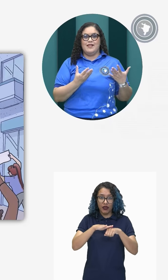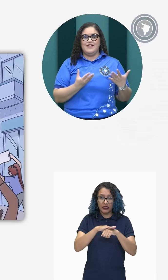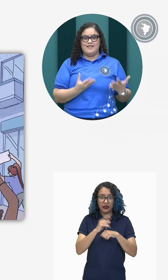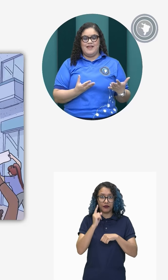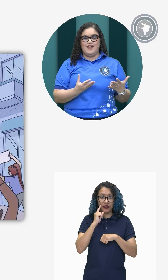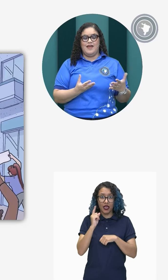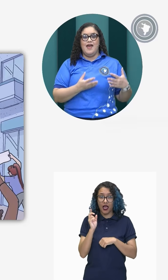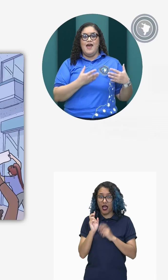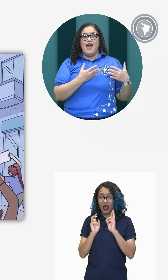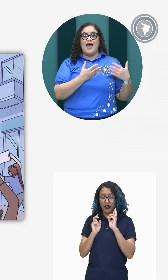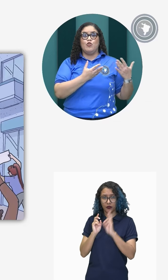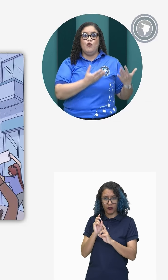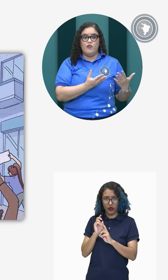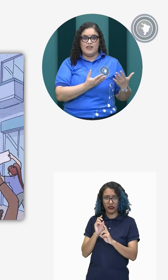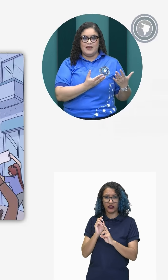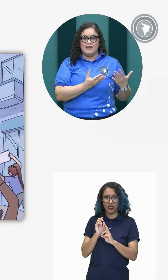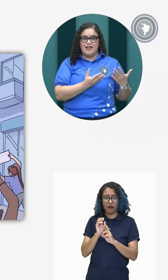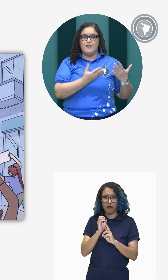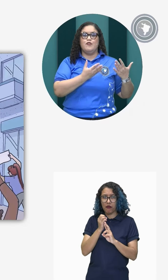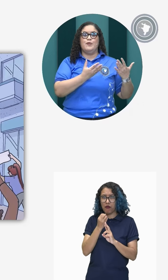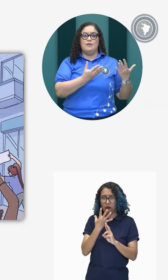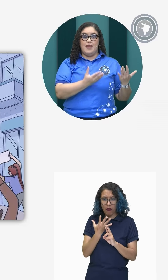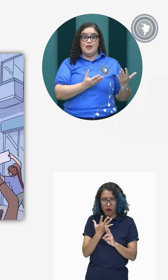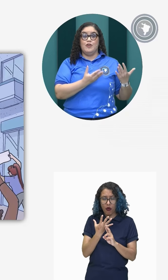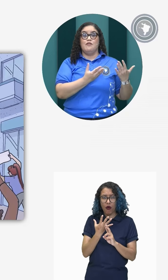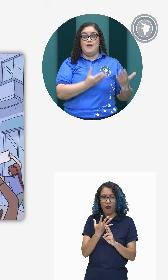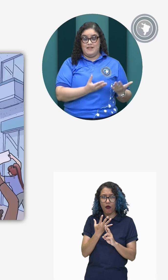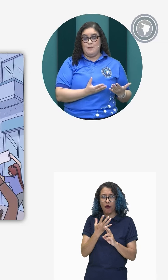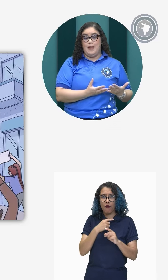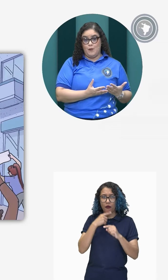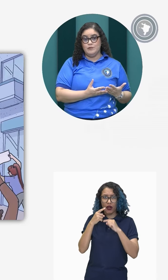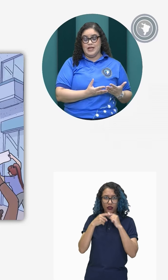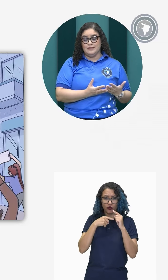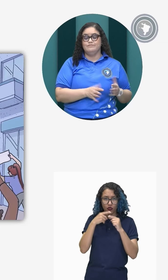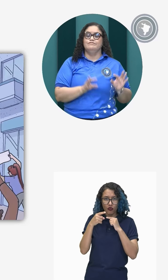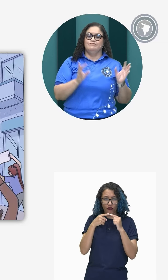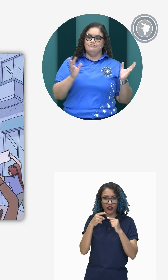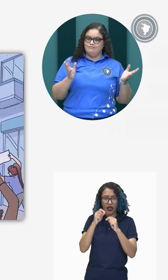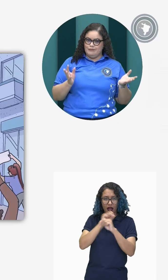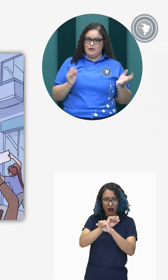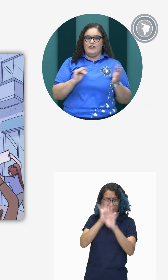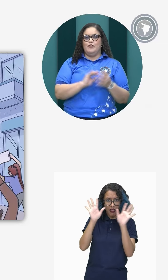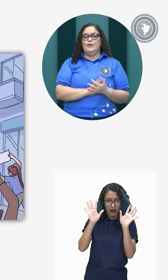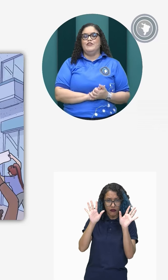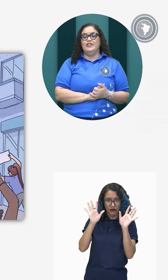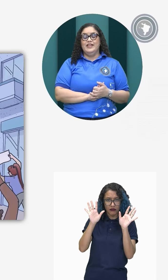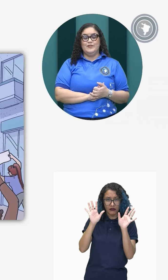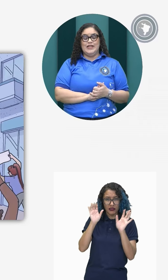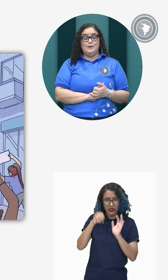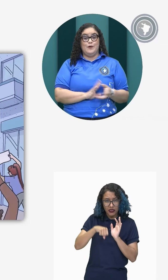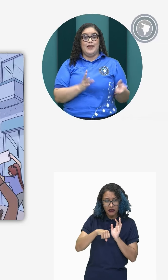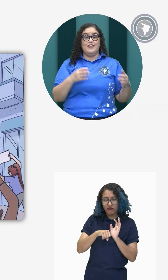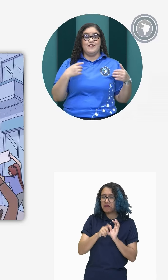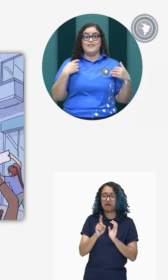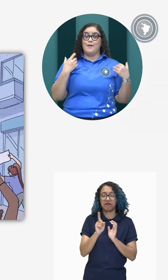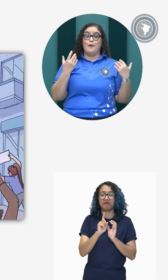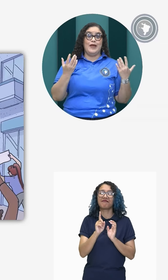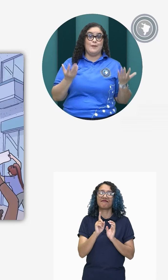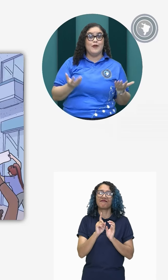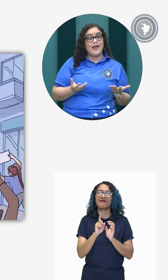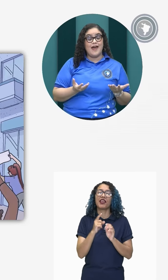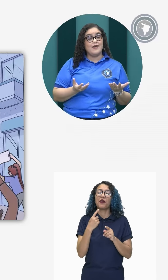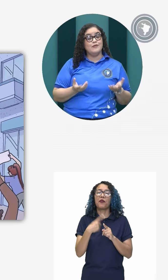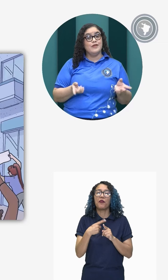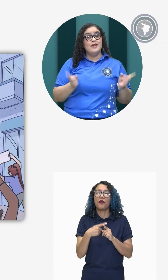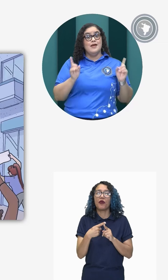para esclarecer a dúvida deste primeiro que fez a pergunta? Provavelmente não, né? Porque ele disse é